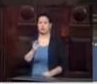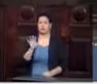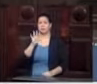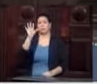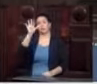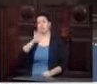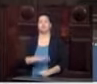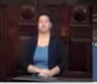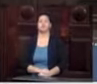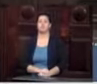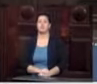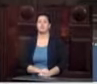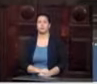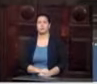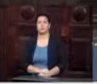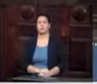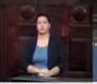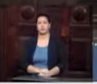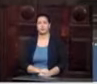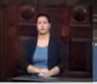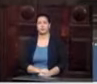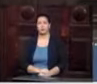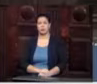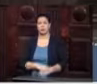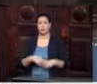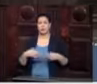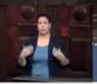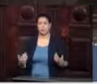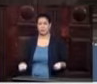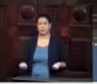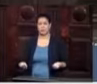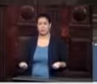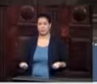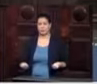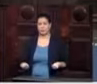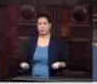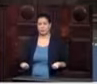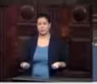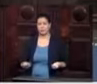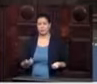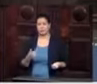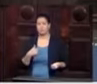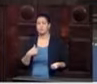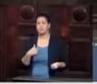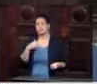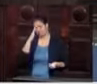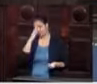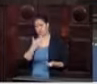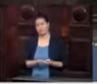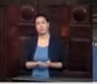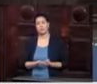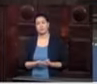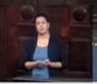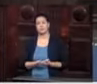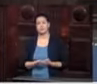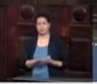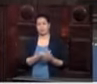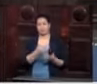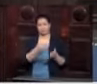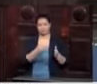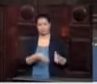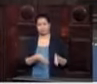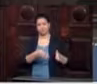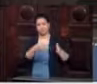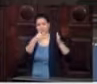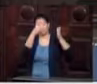carentes? Então, senhor presidente, eu acredito que a instalação